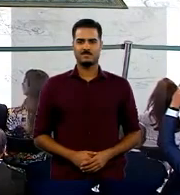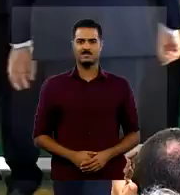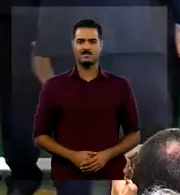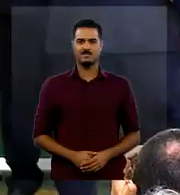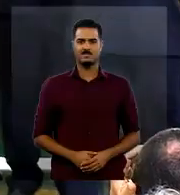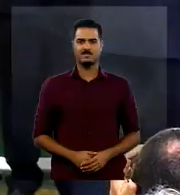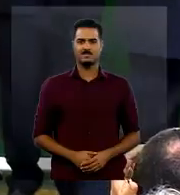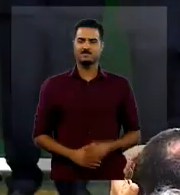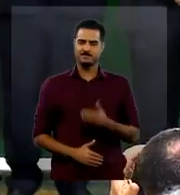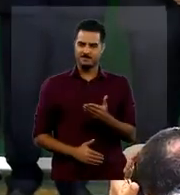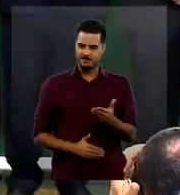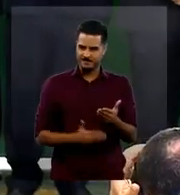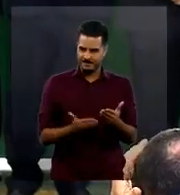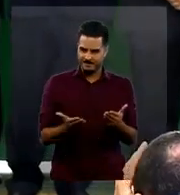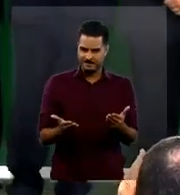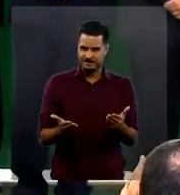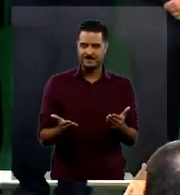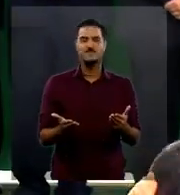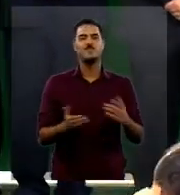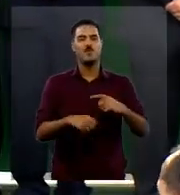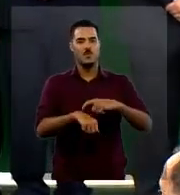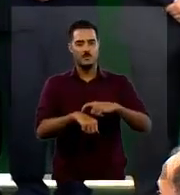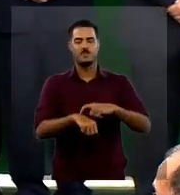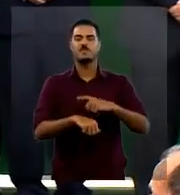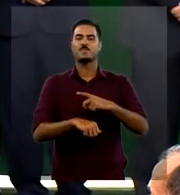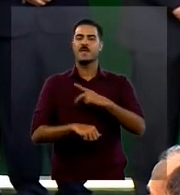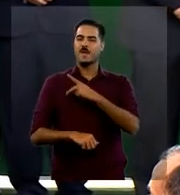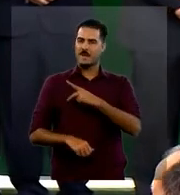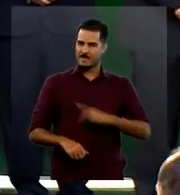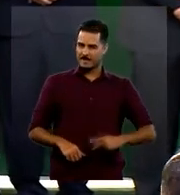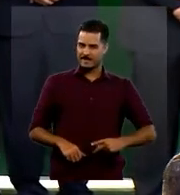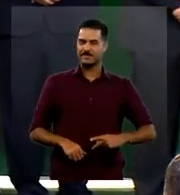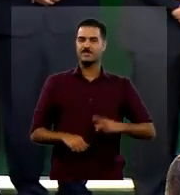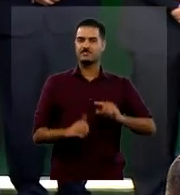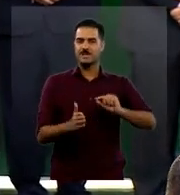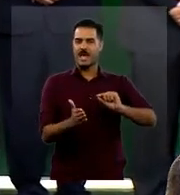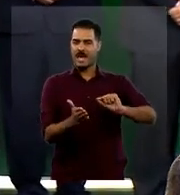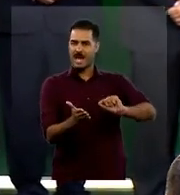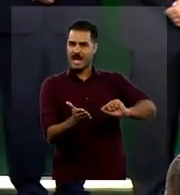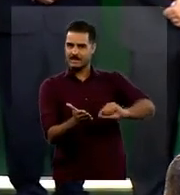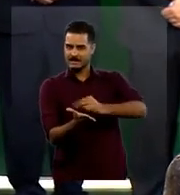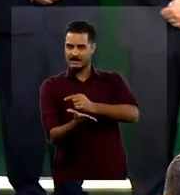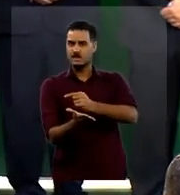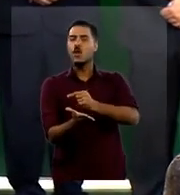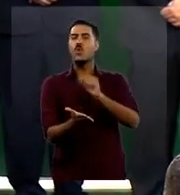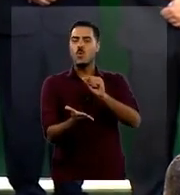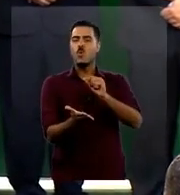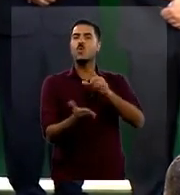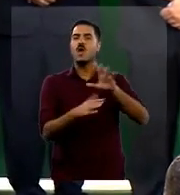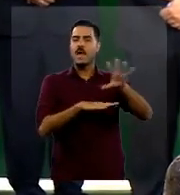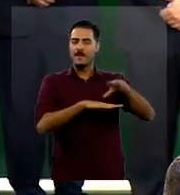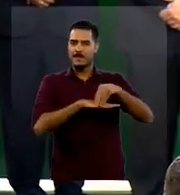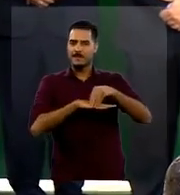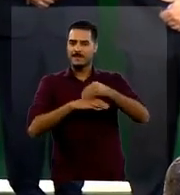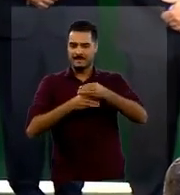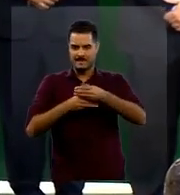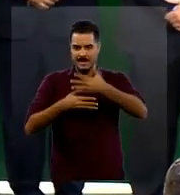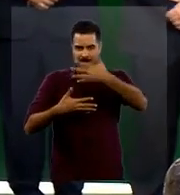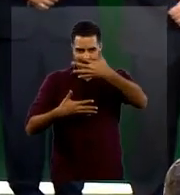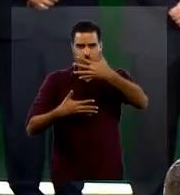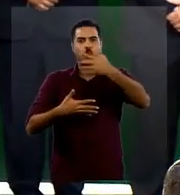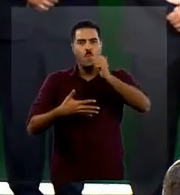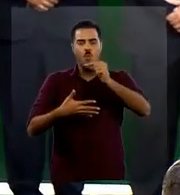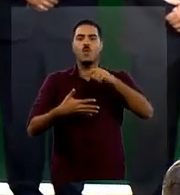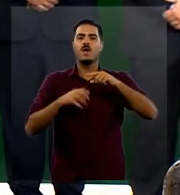Senhoras e senhores, neste momento, o presidente da República assina a mensagem que submete à apreciação dos membros do